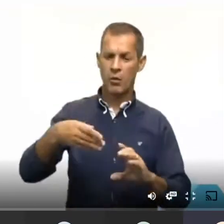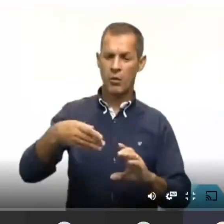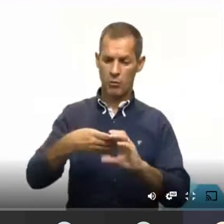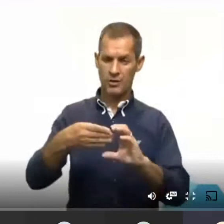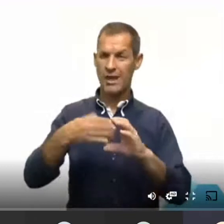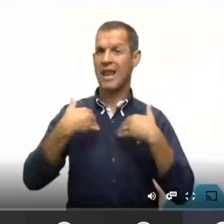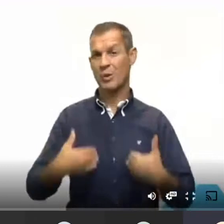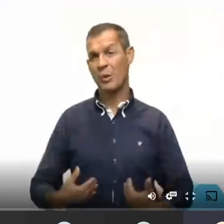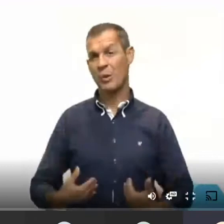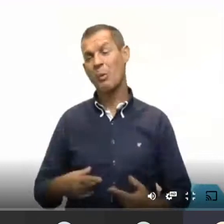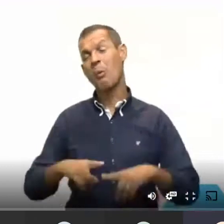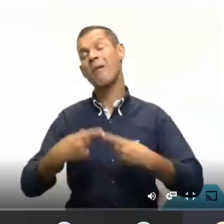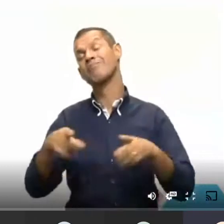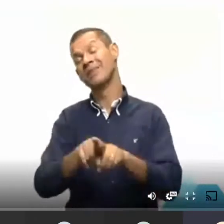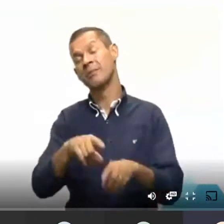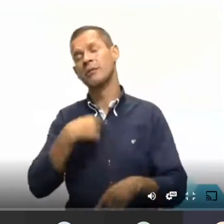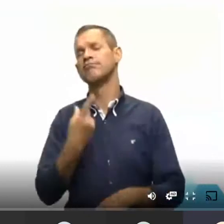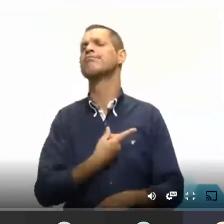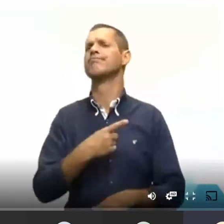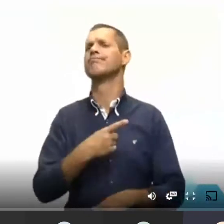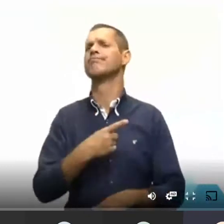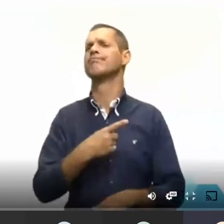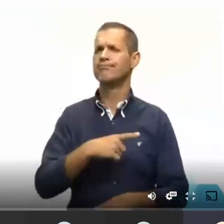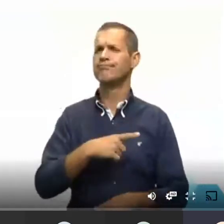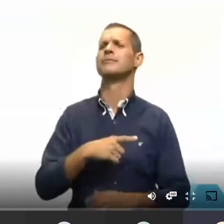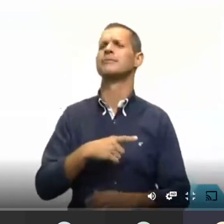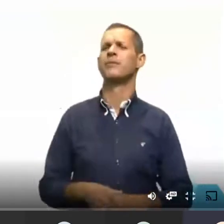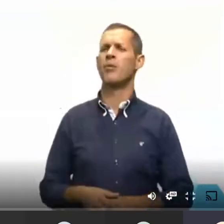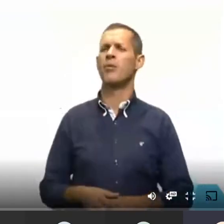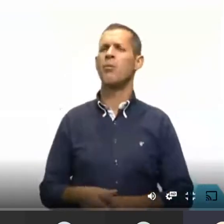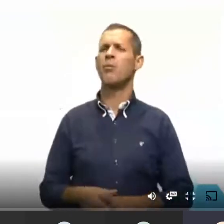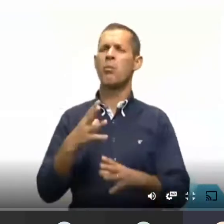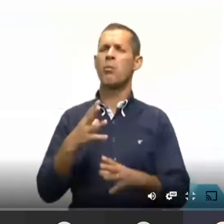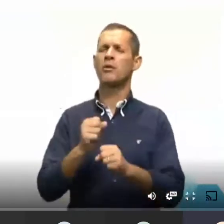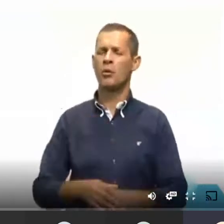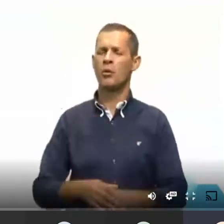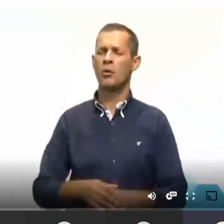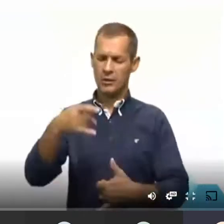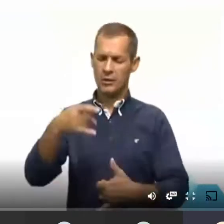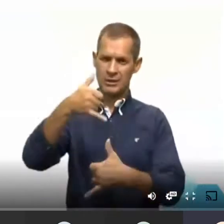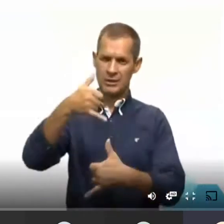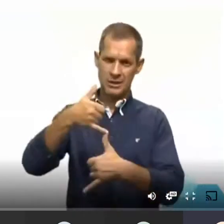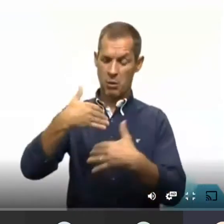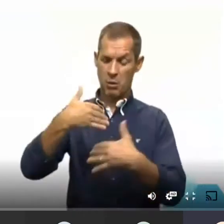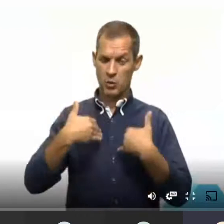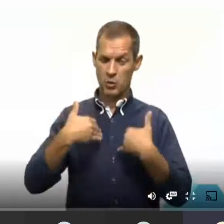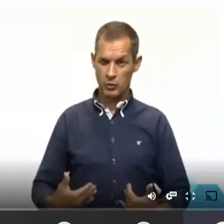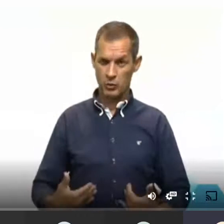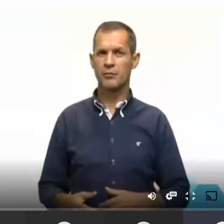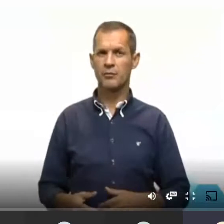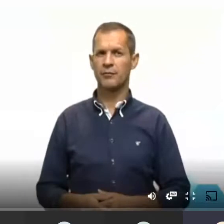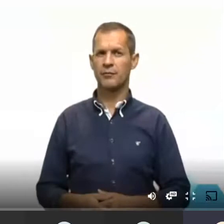para as células do corpo, mas também a gente vai ter um maior acúmulo de lipídios.